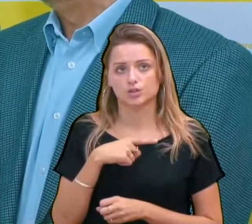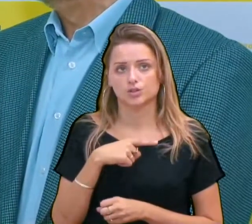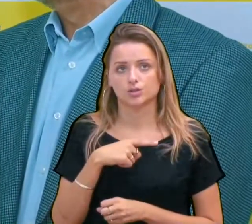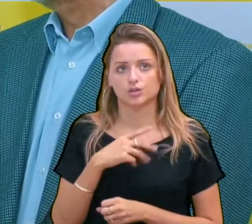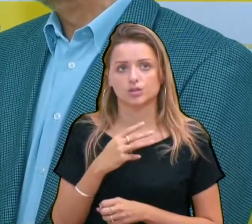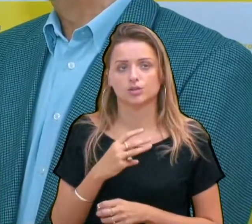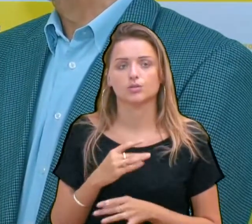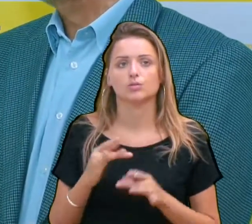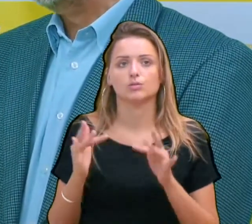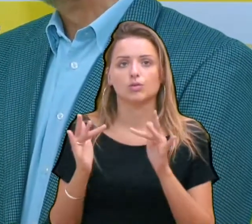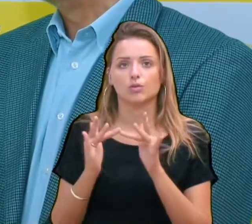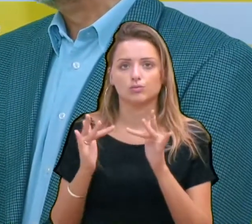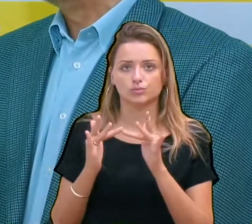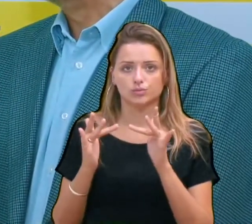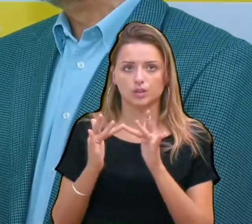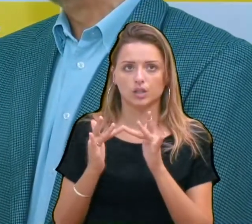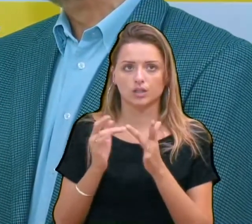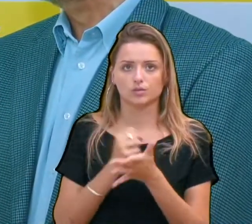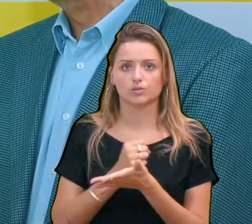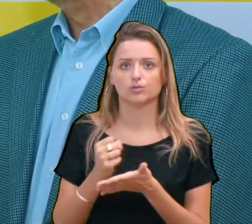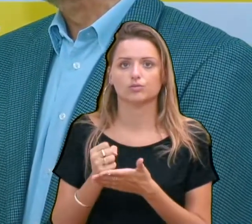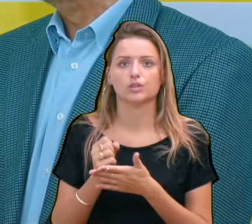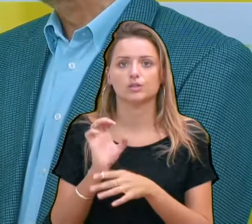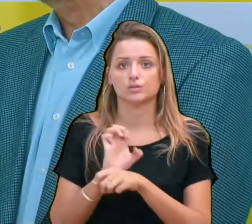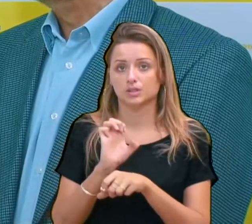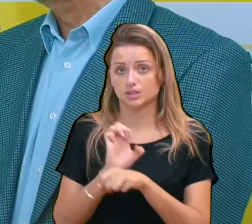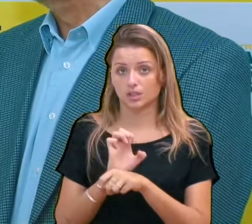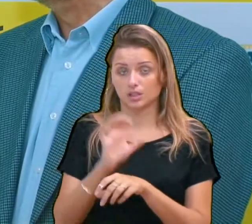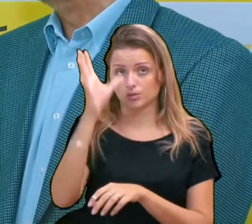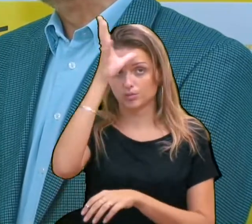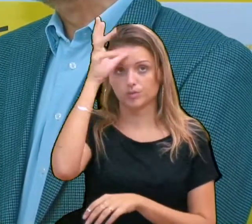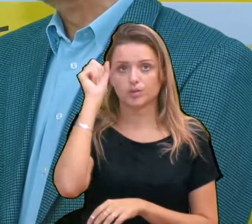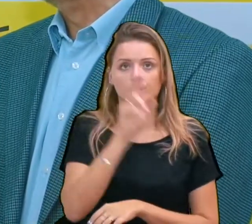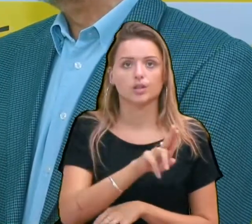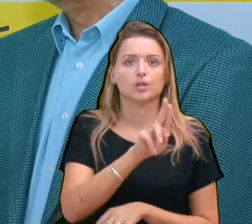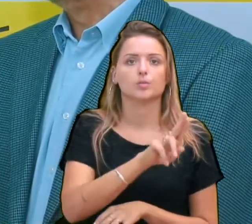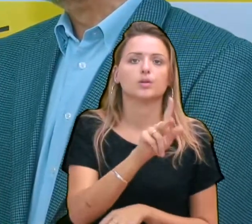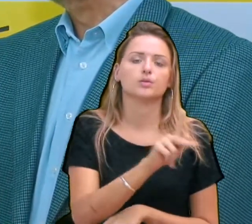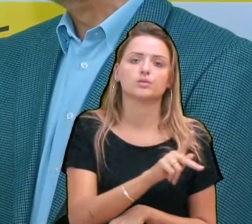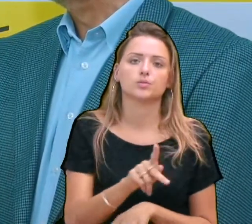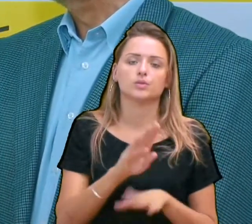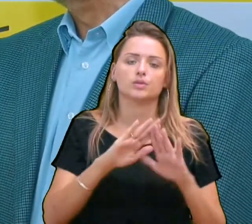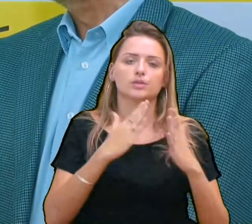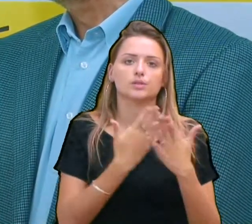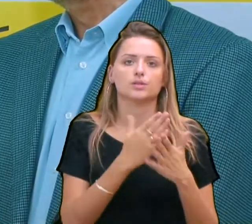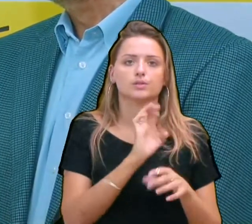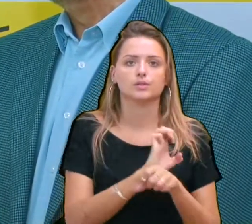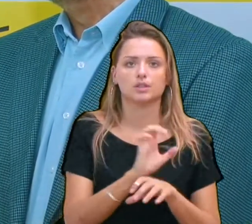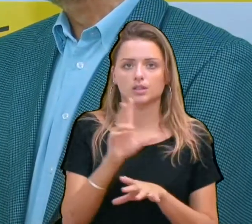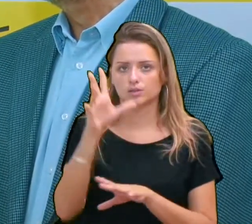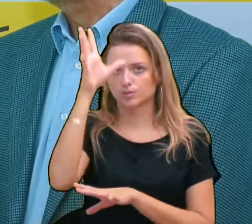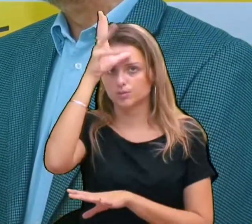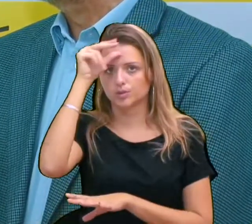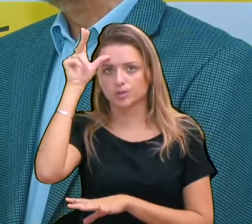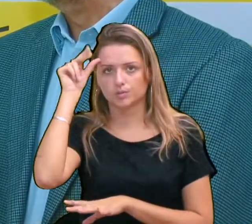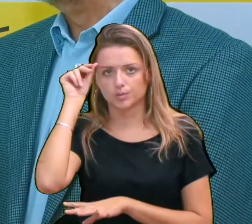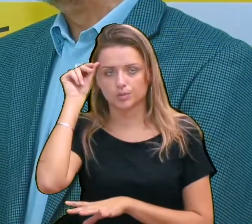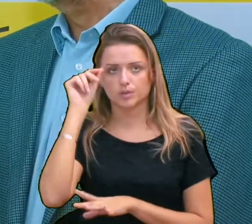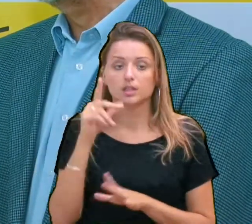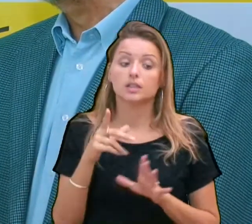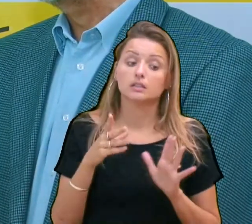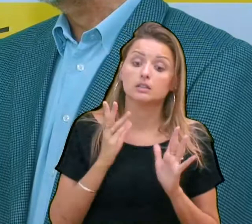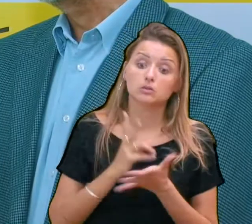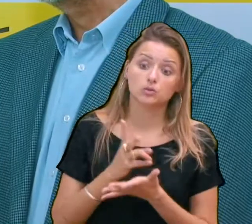um compartilhamento, um convênio entre Estado e município para utilização dos professores, escolas estaduais e municipais, que vinha vindo bem